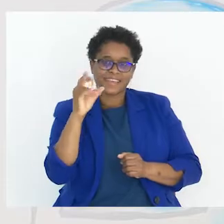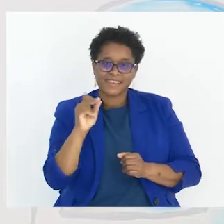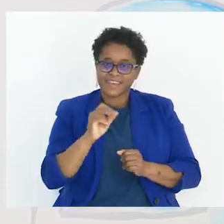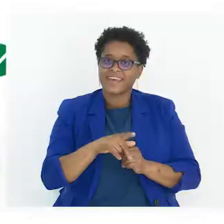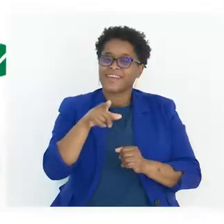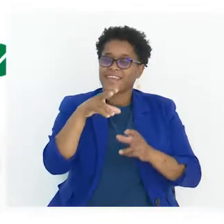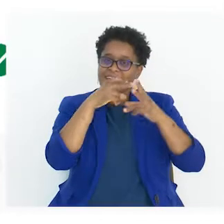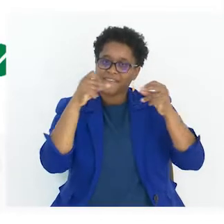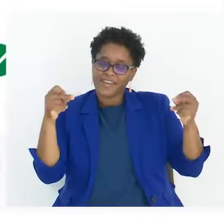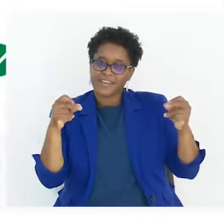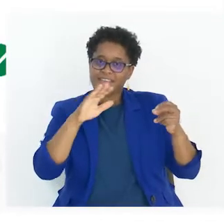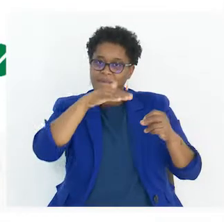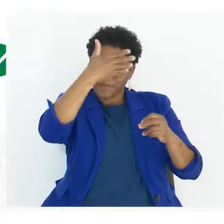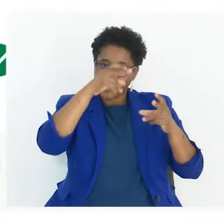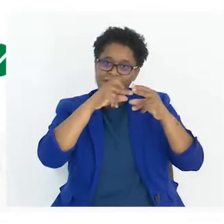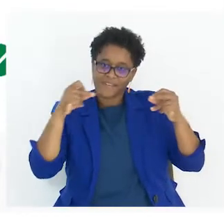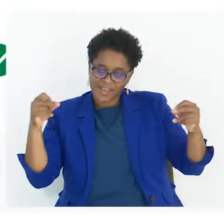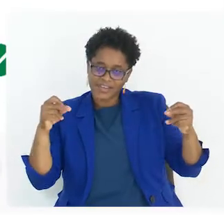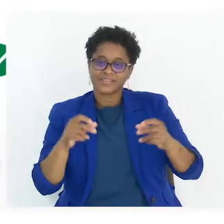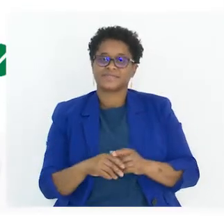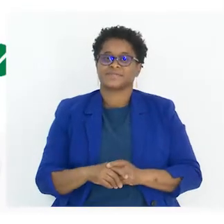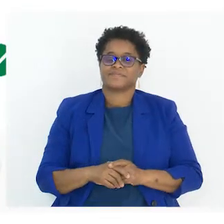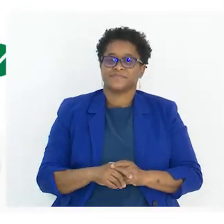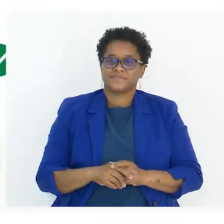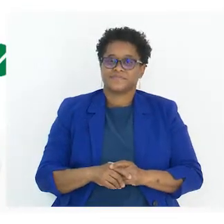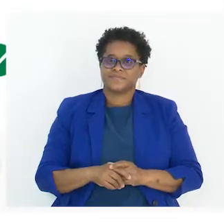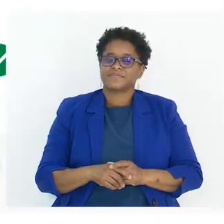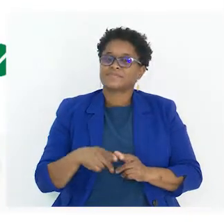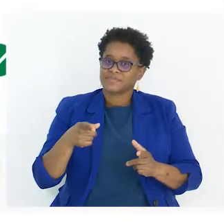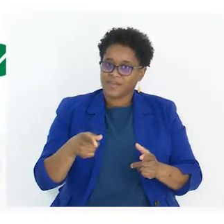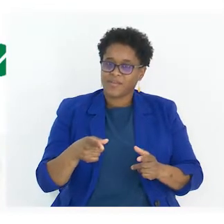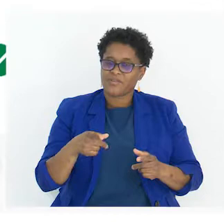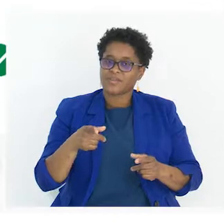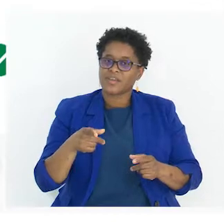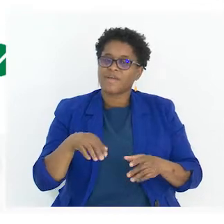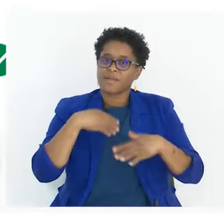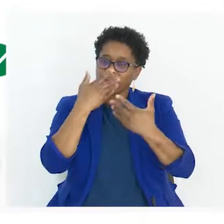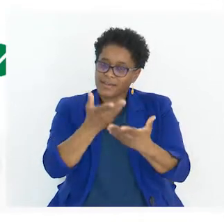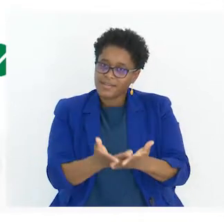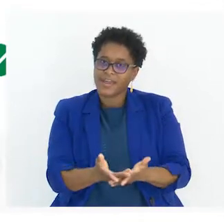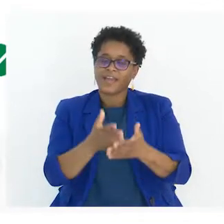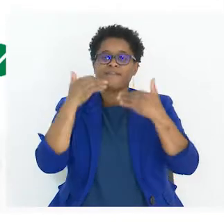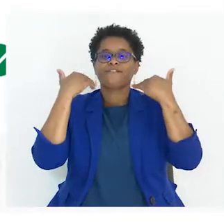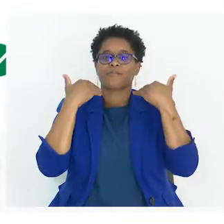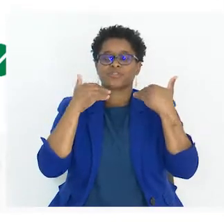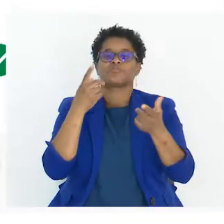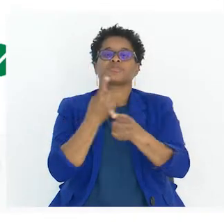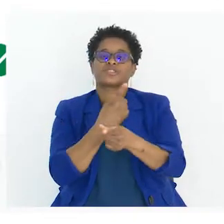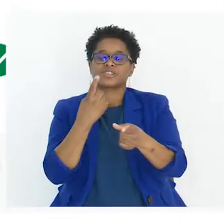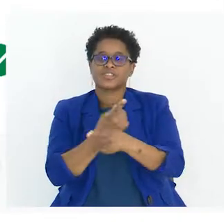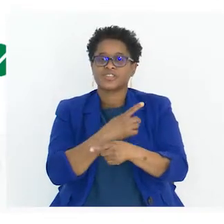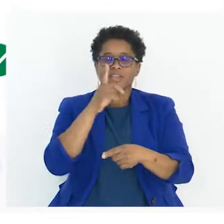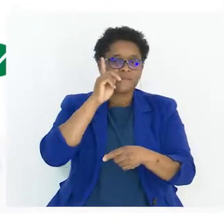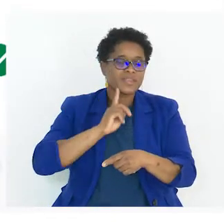Boa, Célia! É a afirmação, a primeira afirmação. Serve para